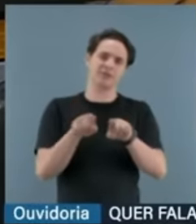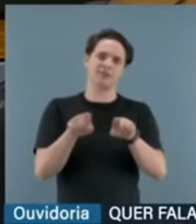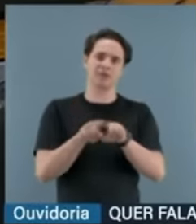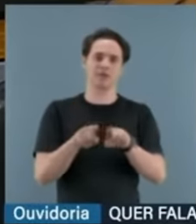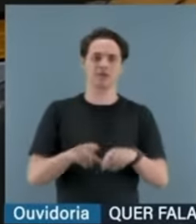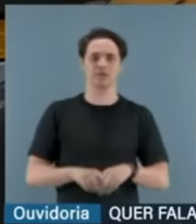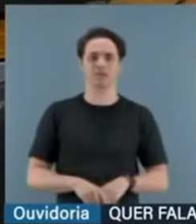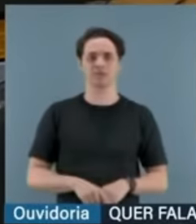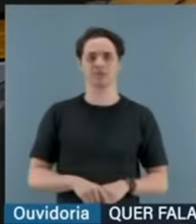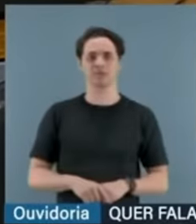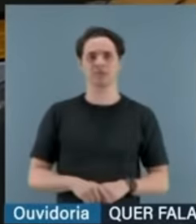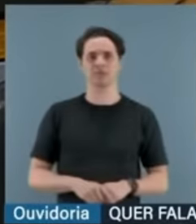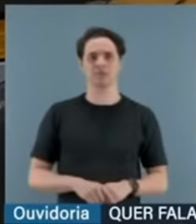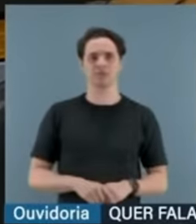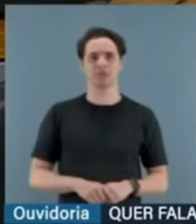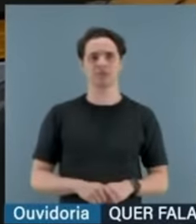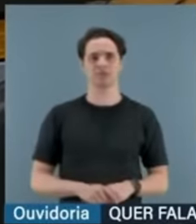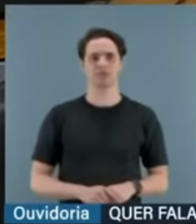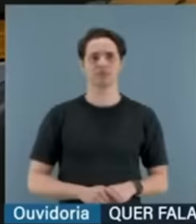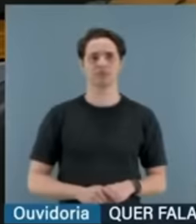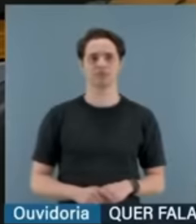presidente,